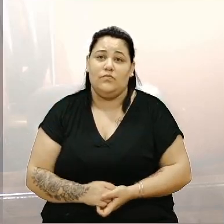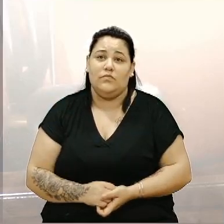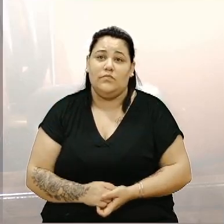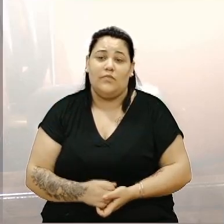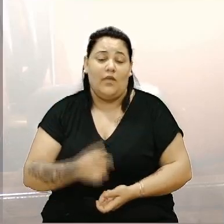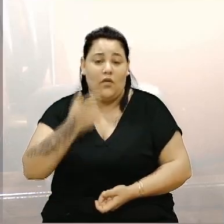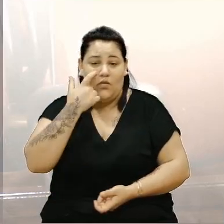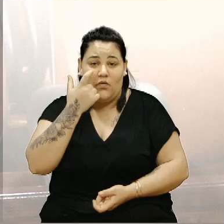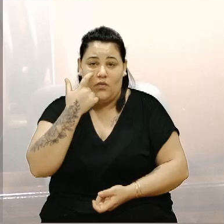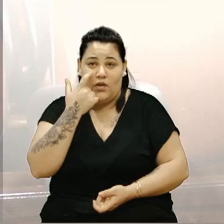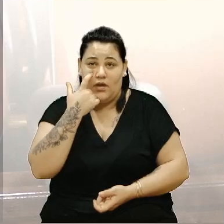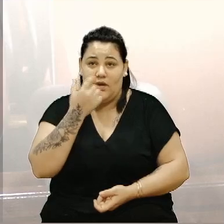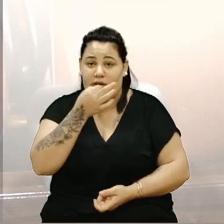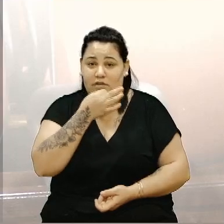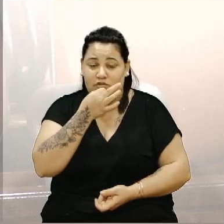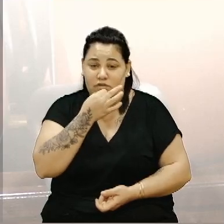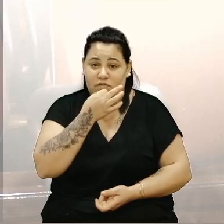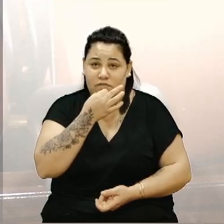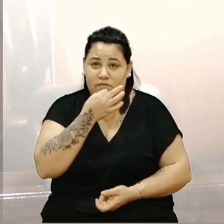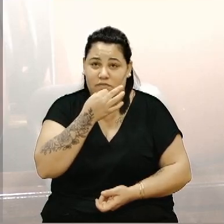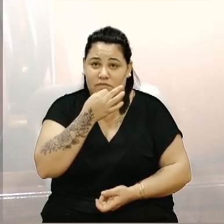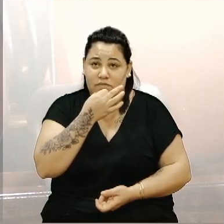Caxias para os próximos 100 anos?